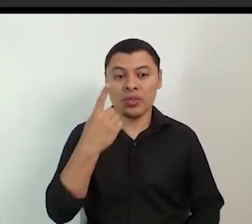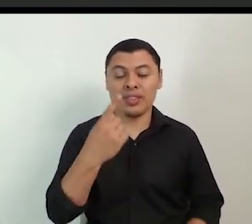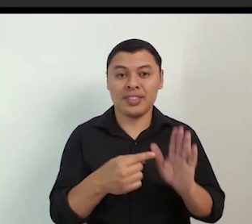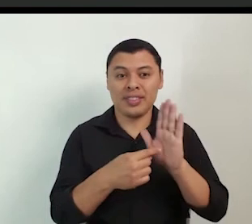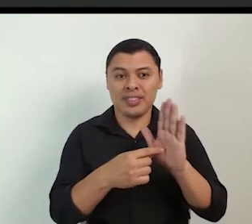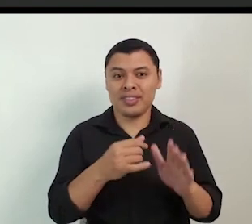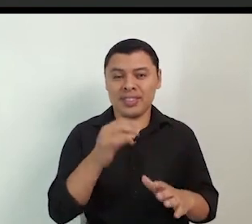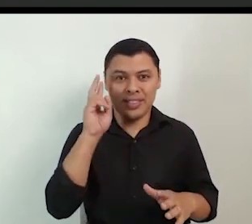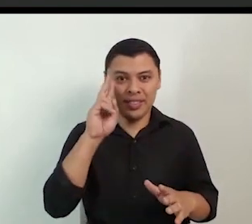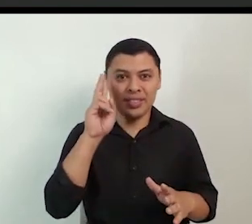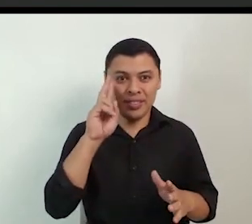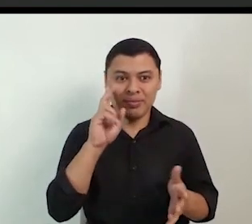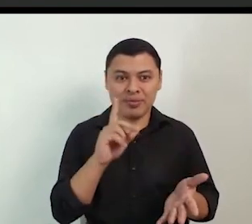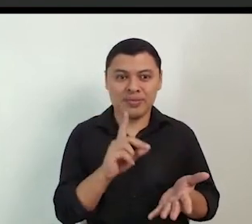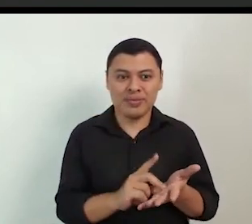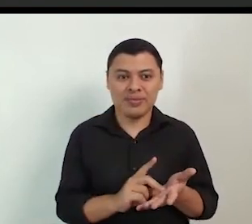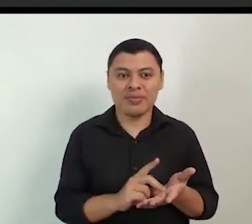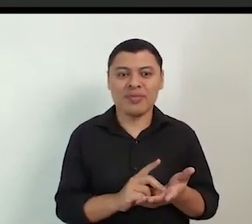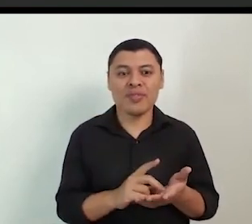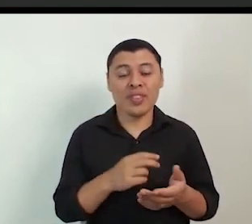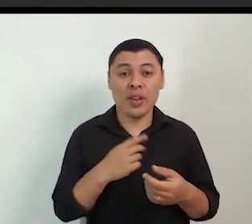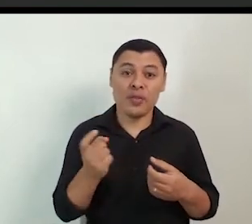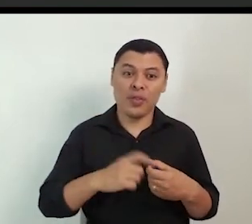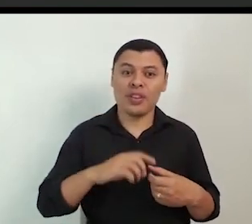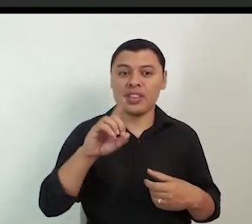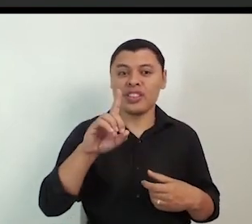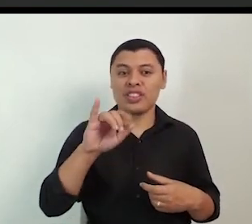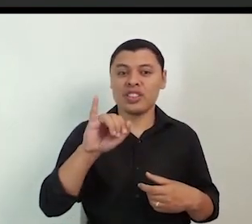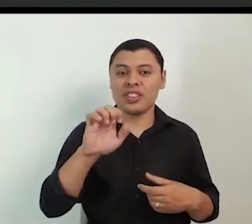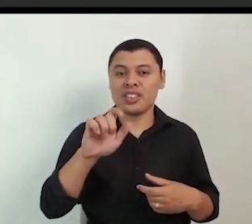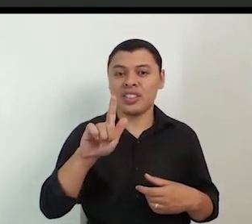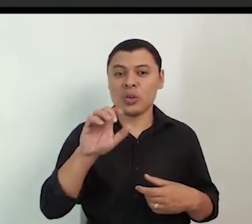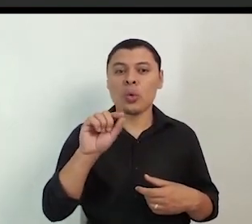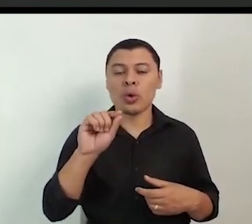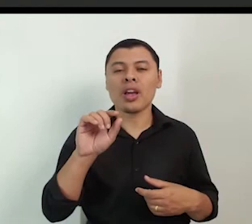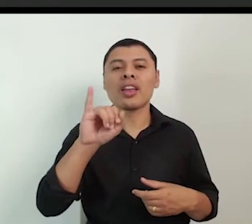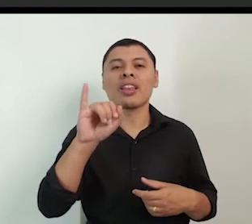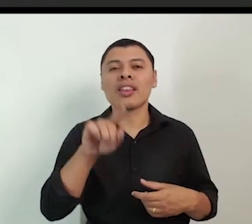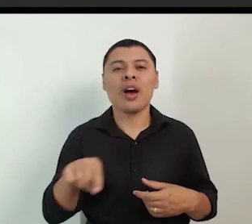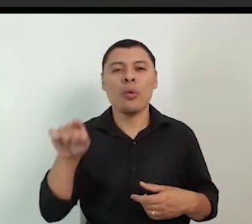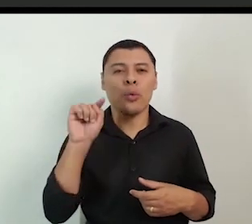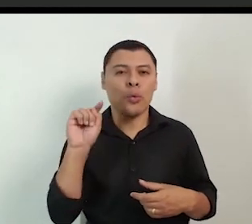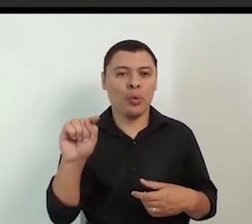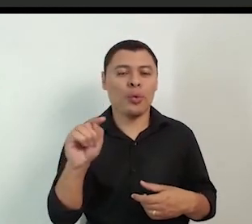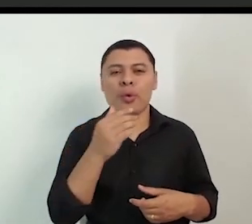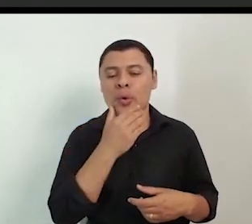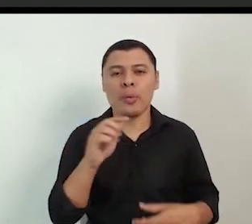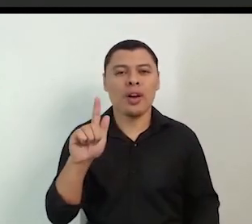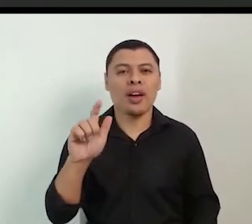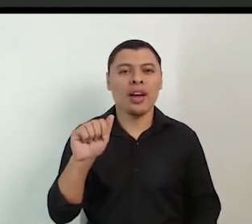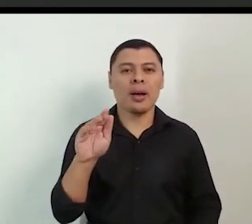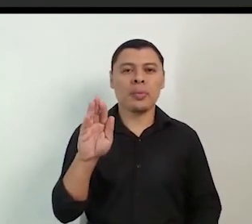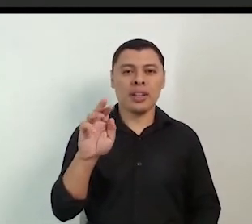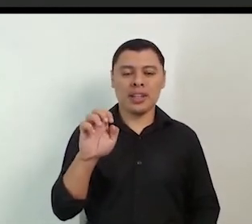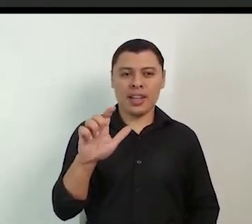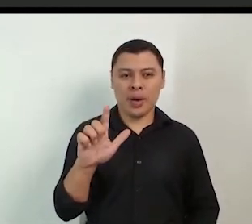case de sucesso, e eu volto para o Diego para ele contar esse caso do Itaú, que é do Gabriel. Esse caso é do